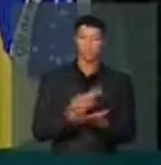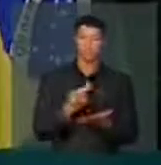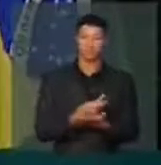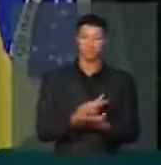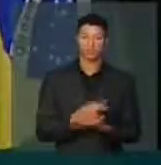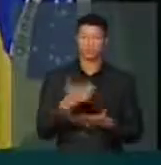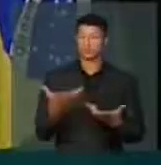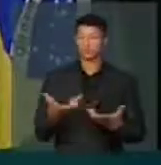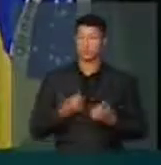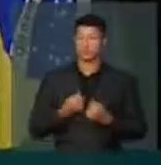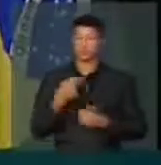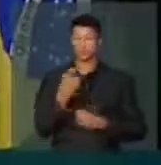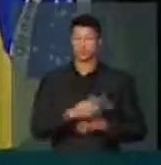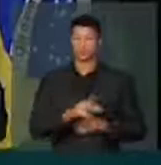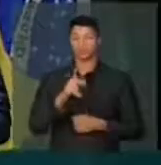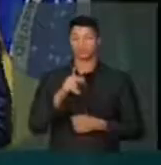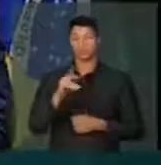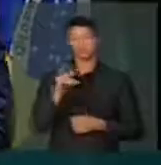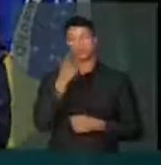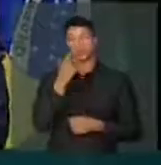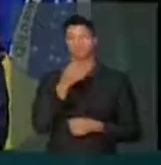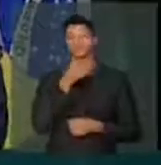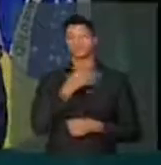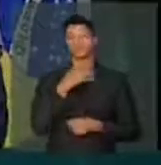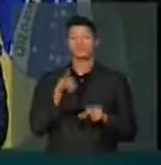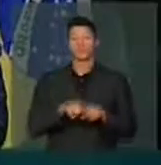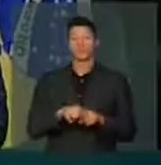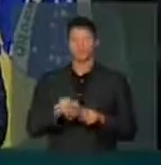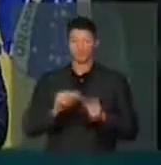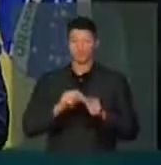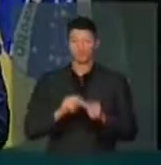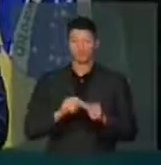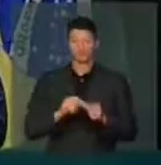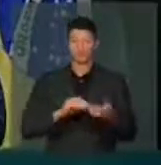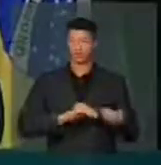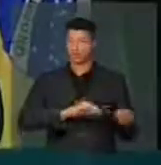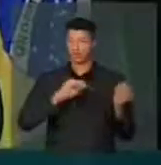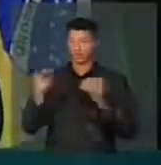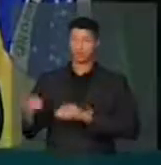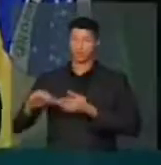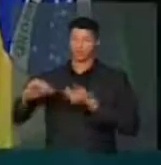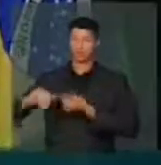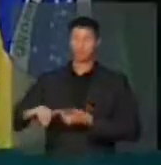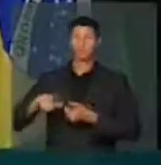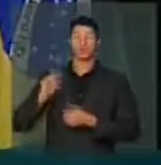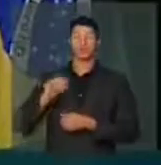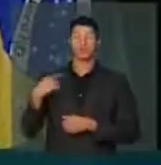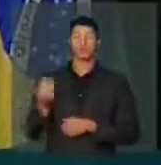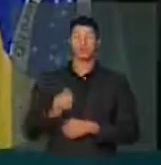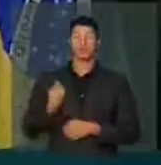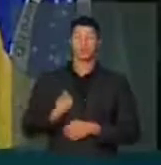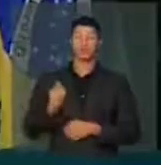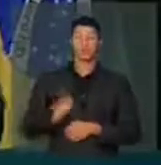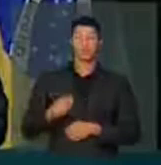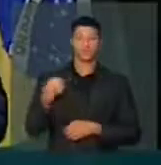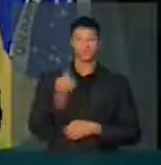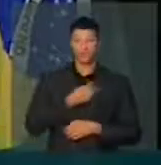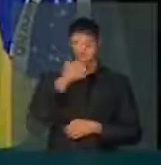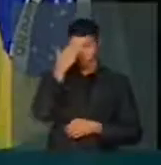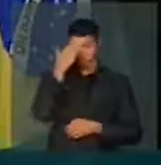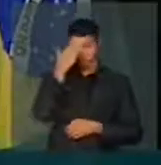de não assumir as suas prerrogativas e transferi-la para o Congresso Nacional. Que vivemos uma crise, todos